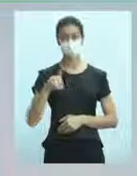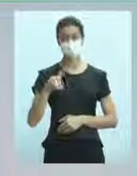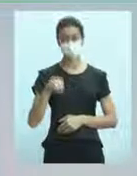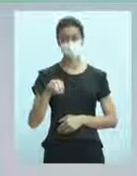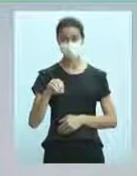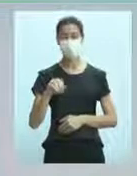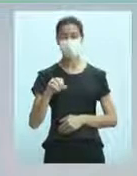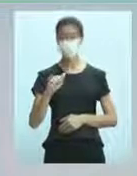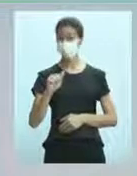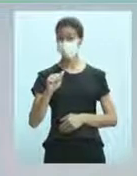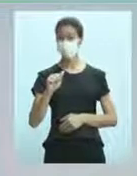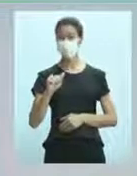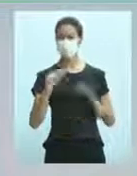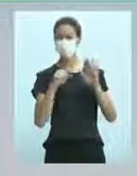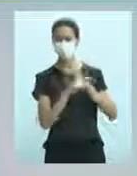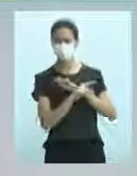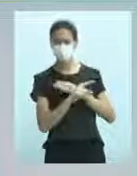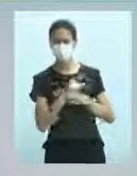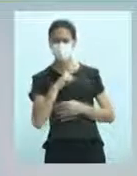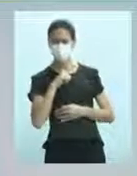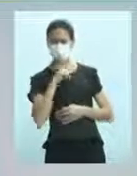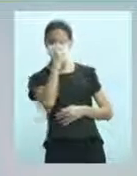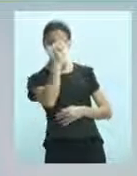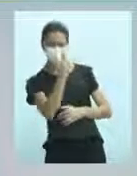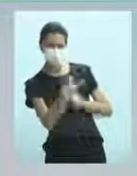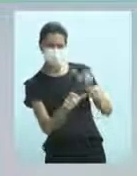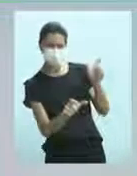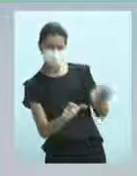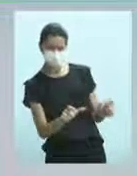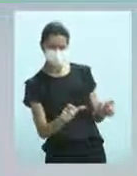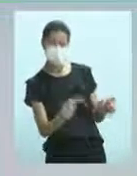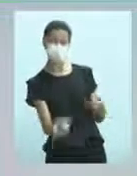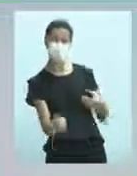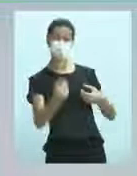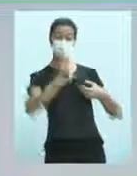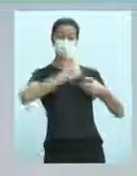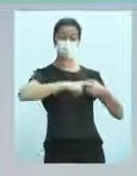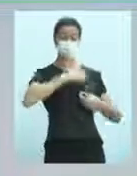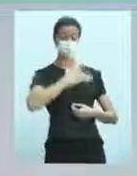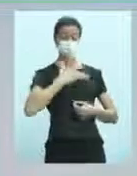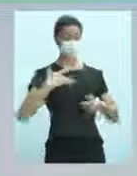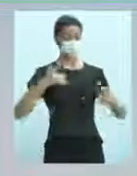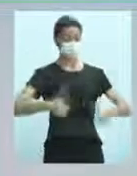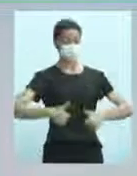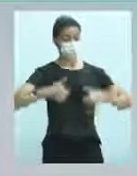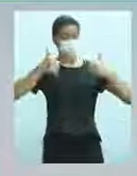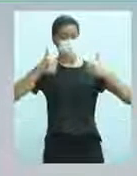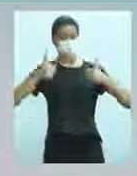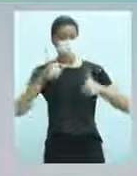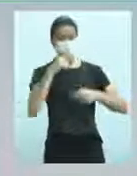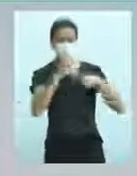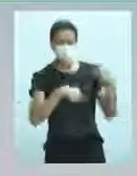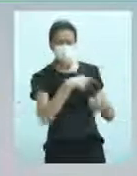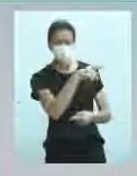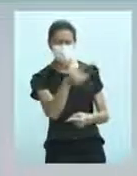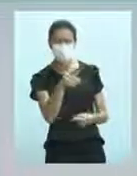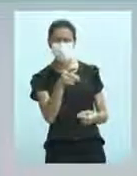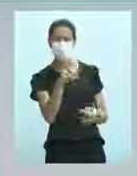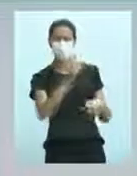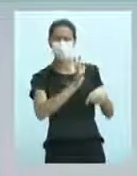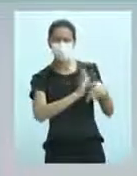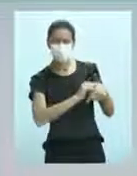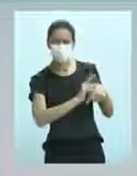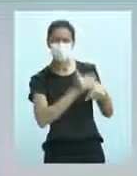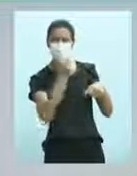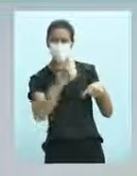procurados que terminou mato grosso do sul voltou a ter sintomas ou piorou o quadro como